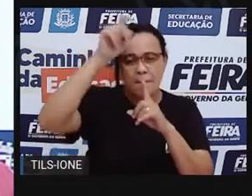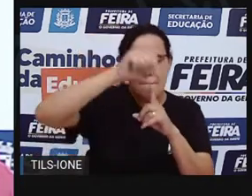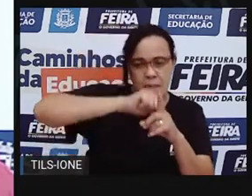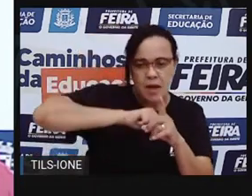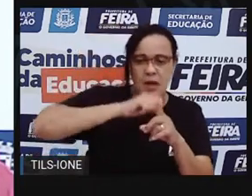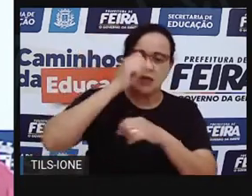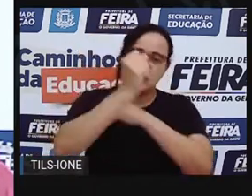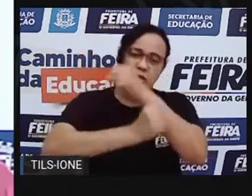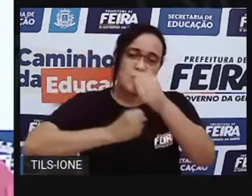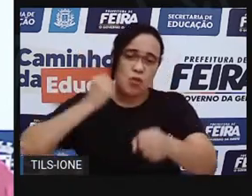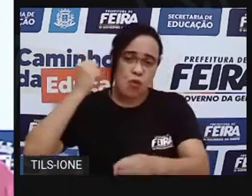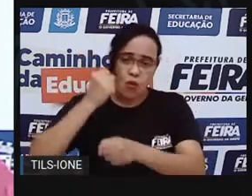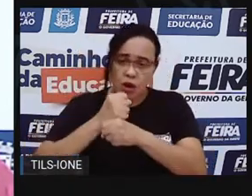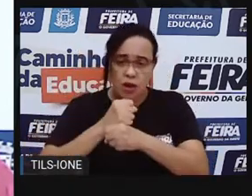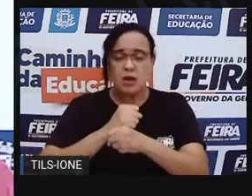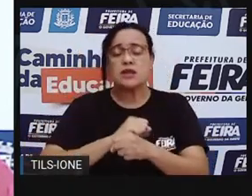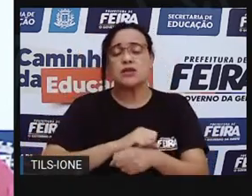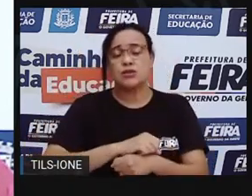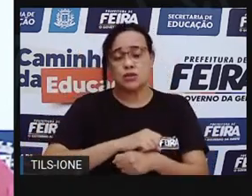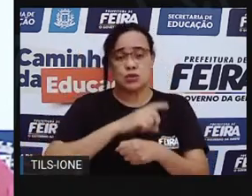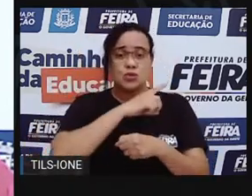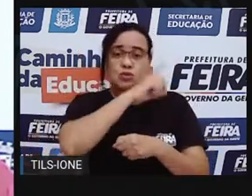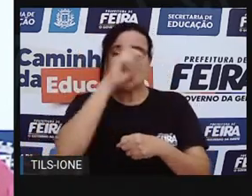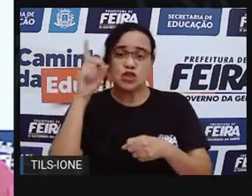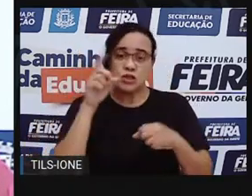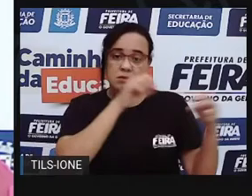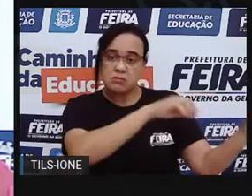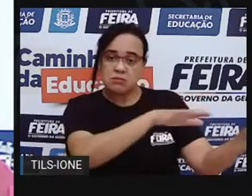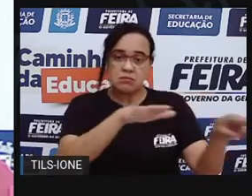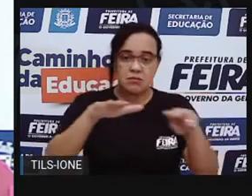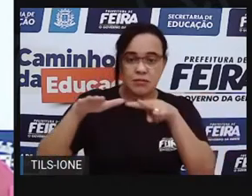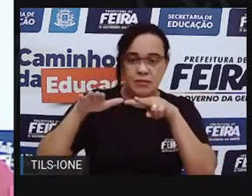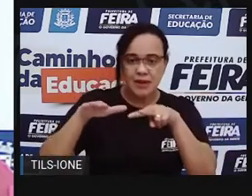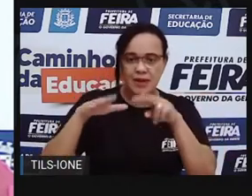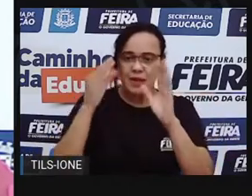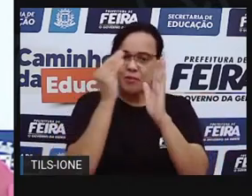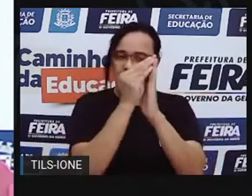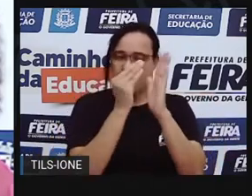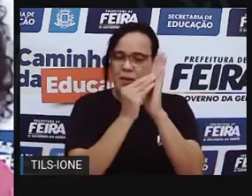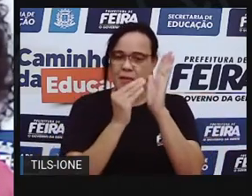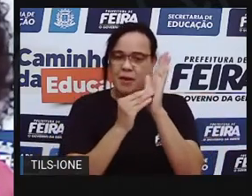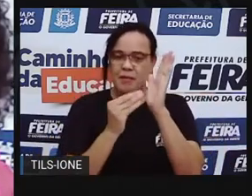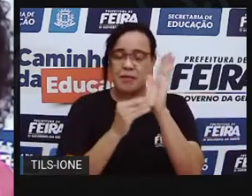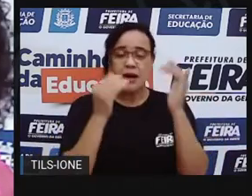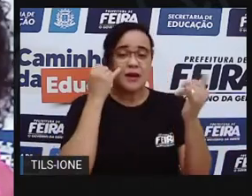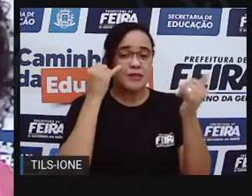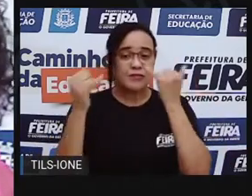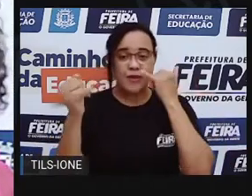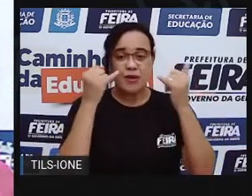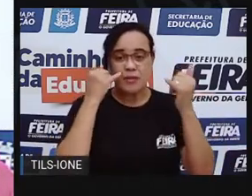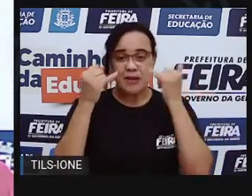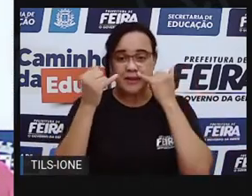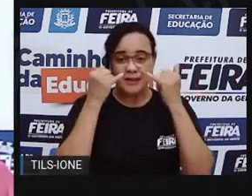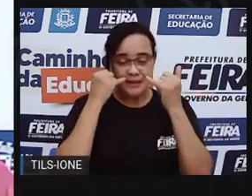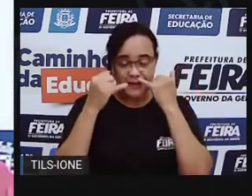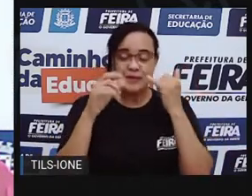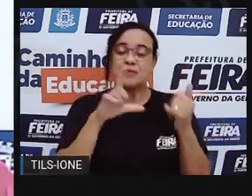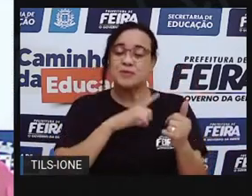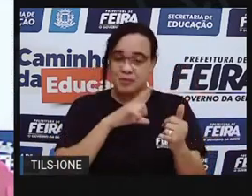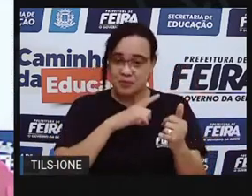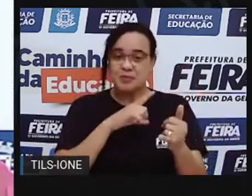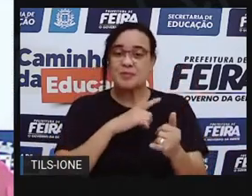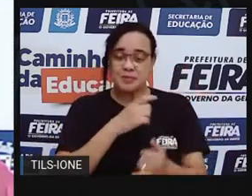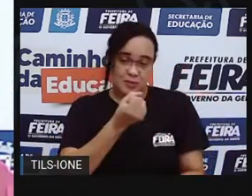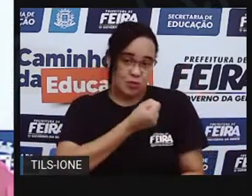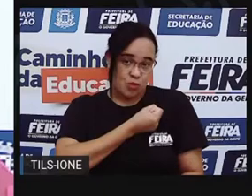o ano em que a gente tá, o dia da semana, tá bom? E o número? É, um número. Isso, os